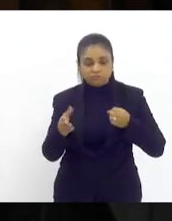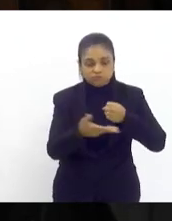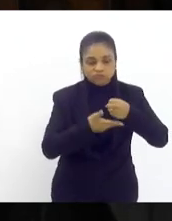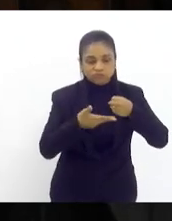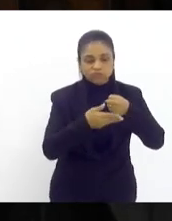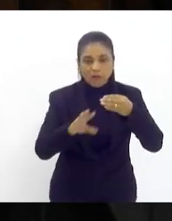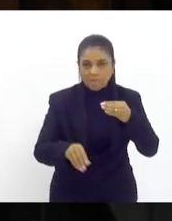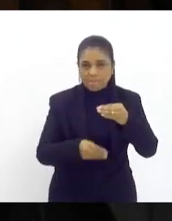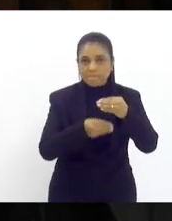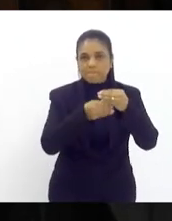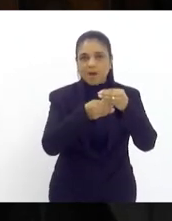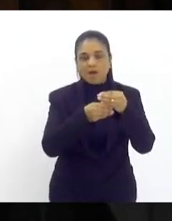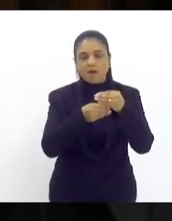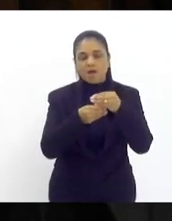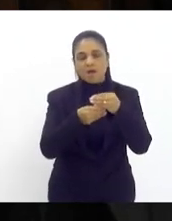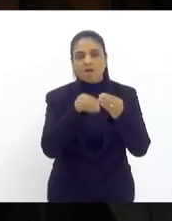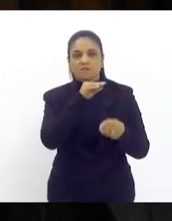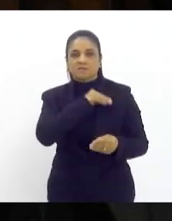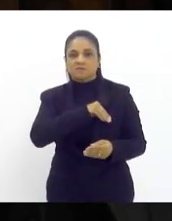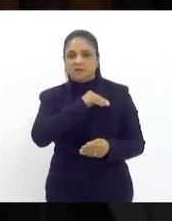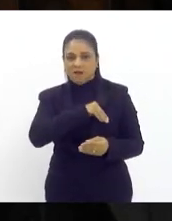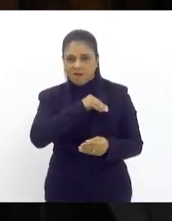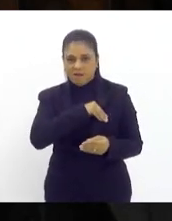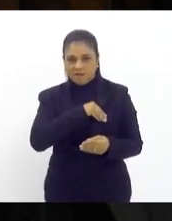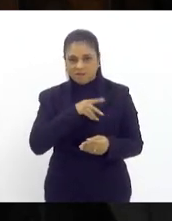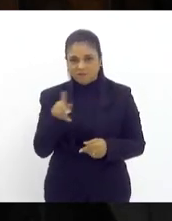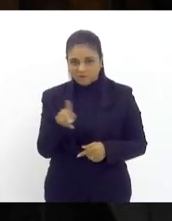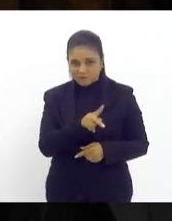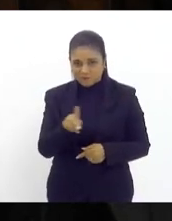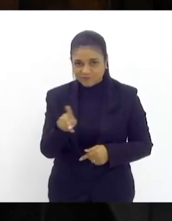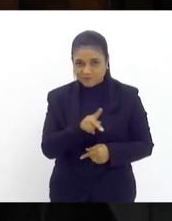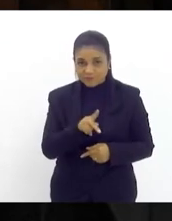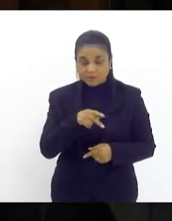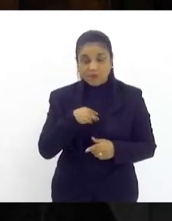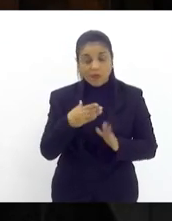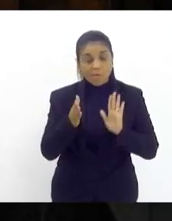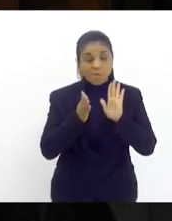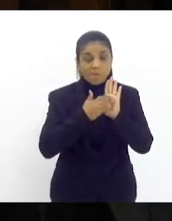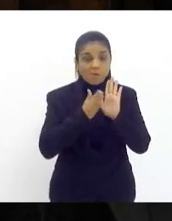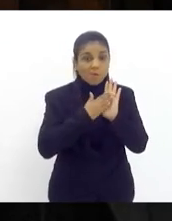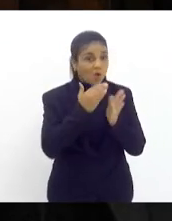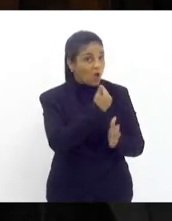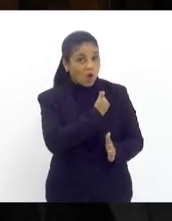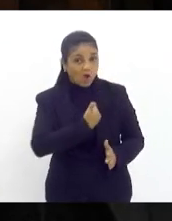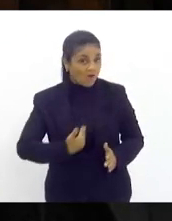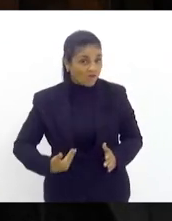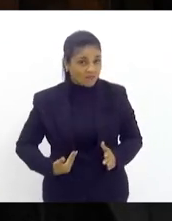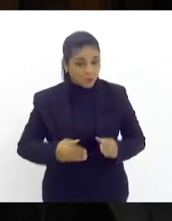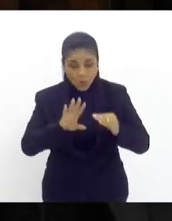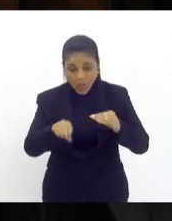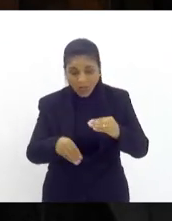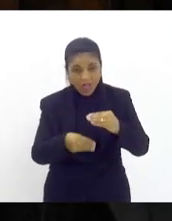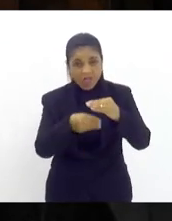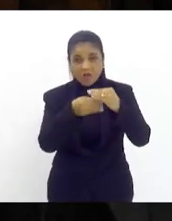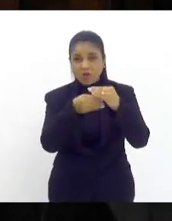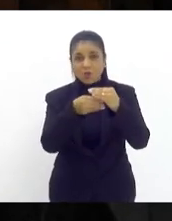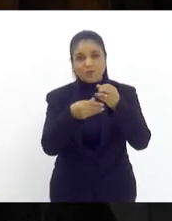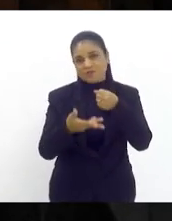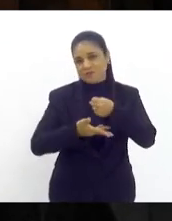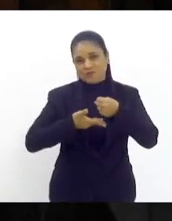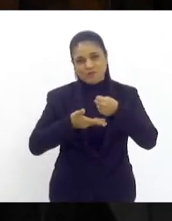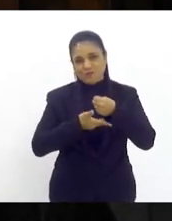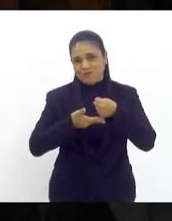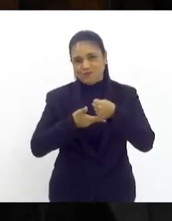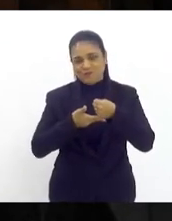magistério no entanto a proposta do governo não é uma incorporação do piso